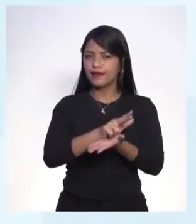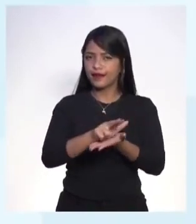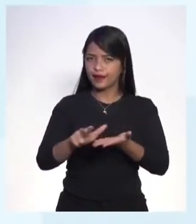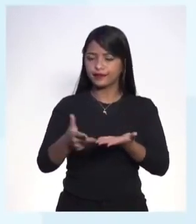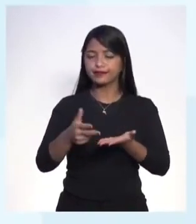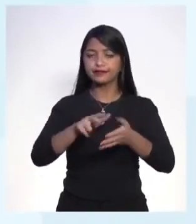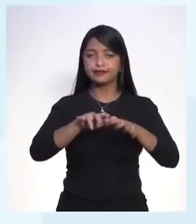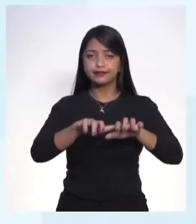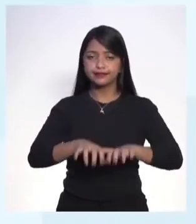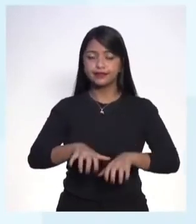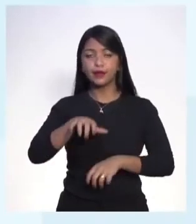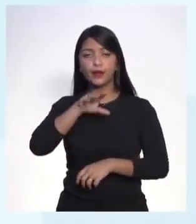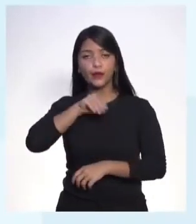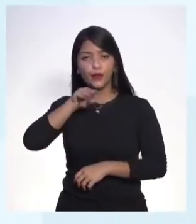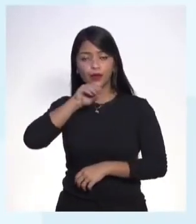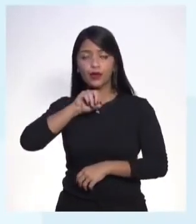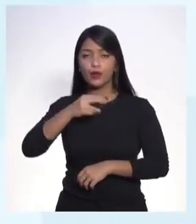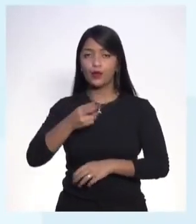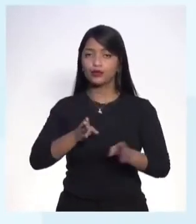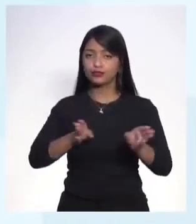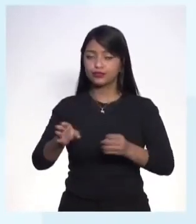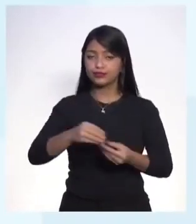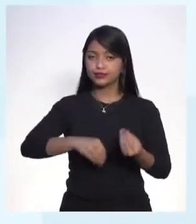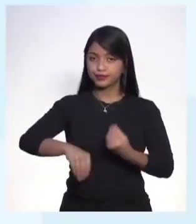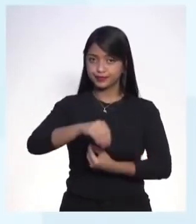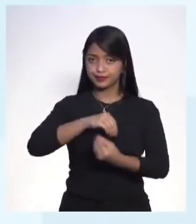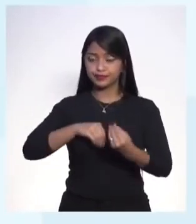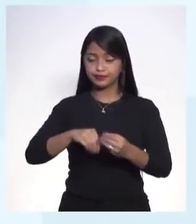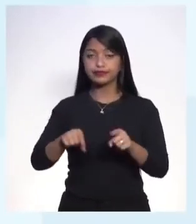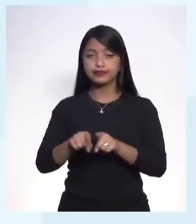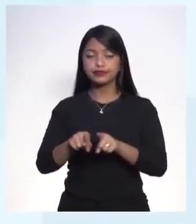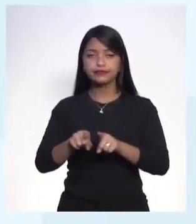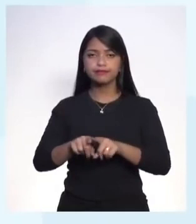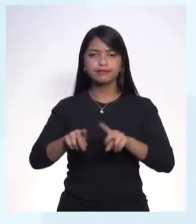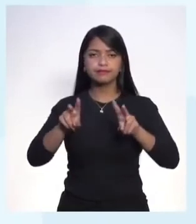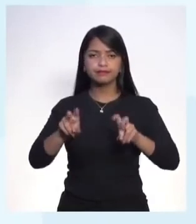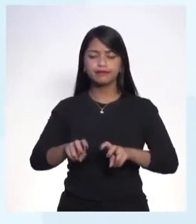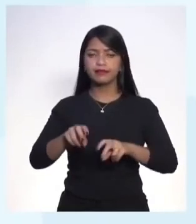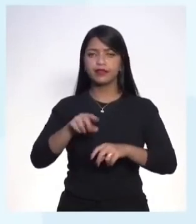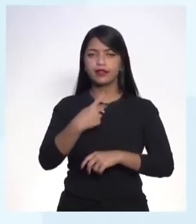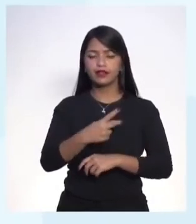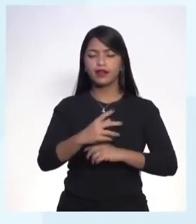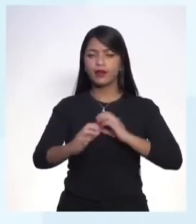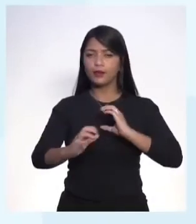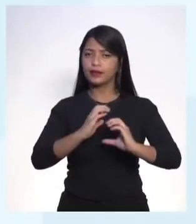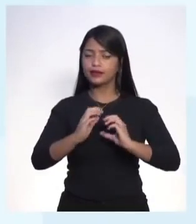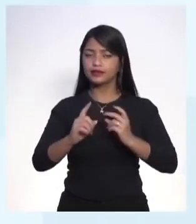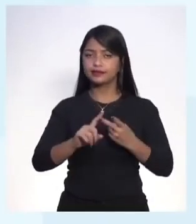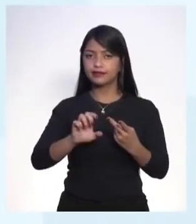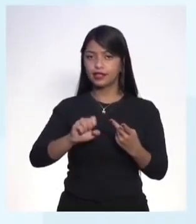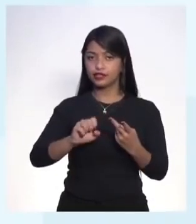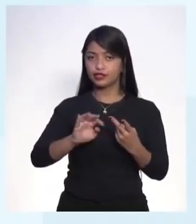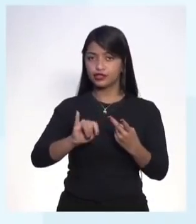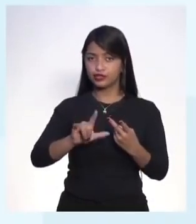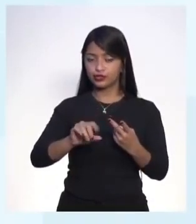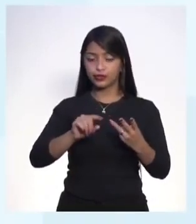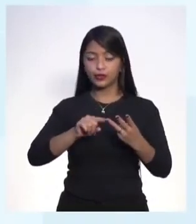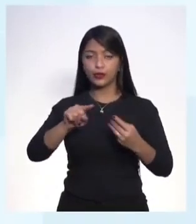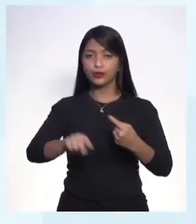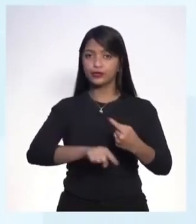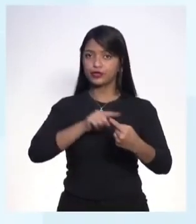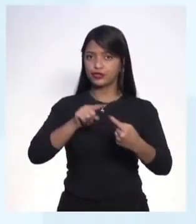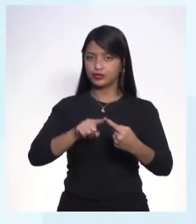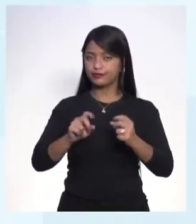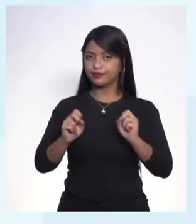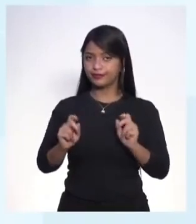orais e multimodais, e a relação com a situação comunicativa, o estilo e a finalidade dos gêneros em uso.